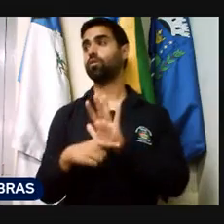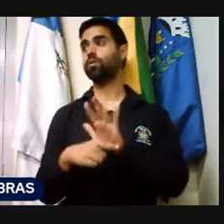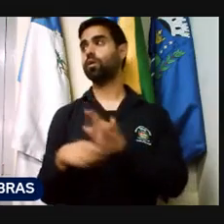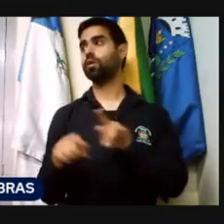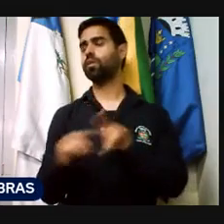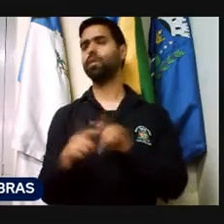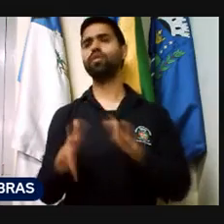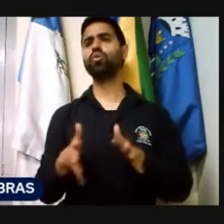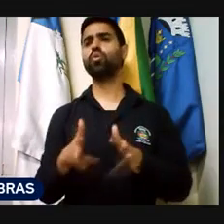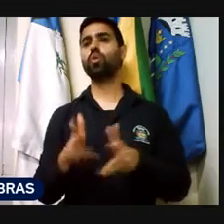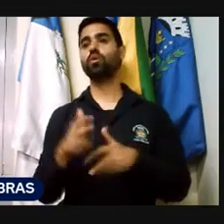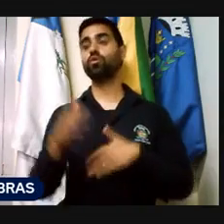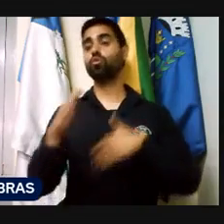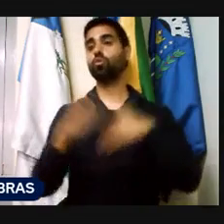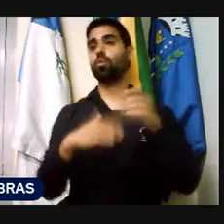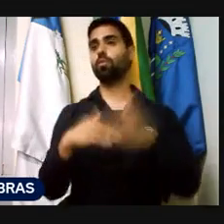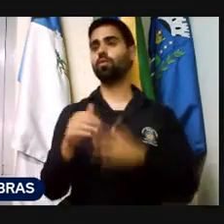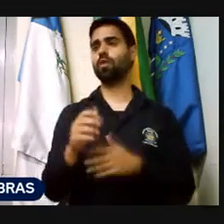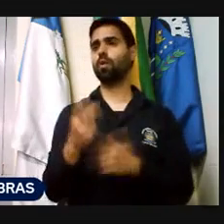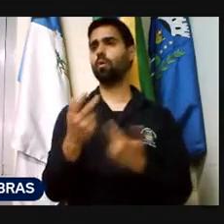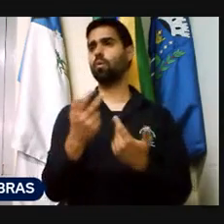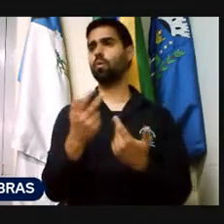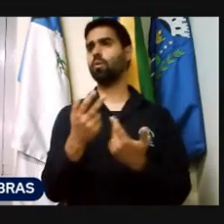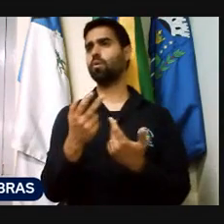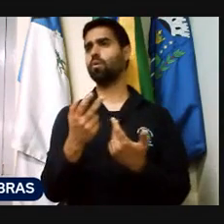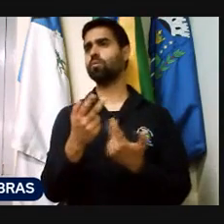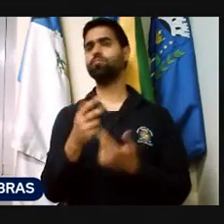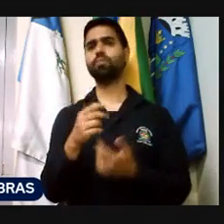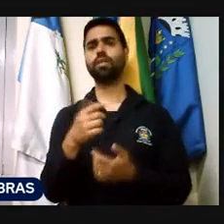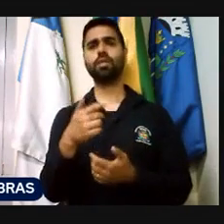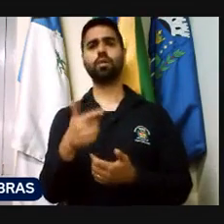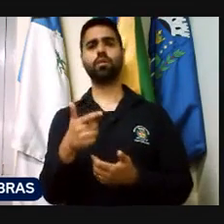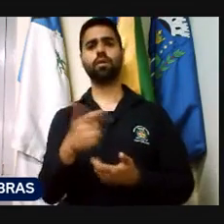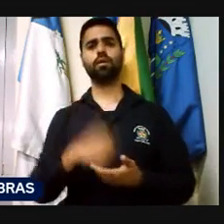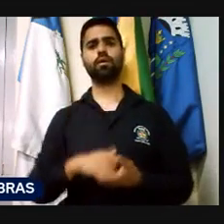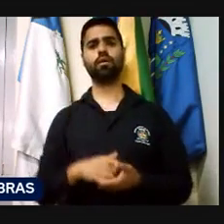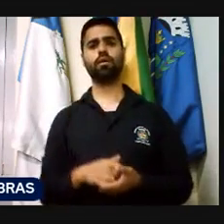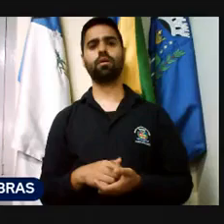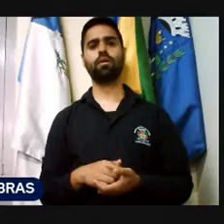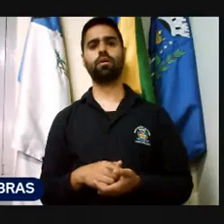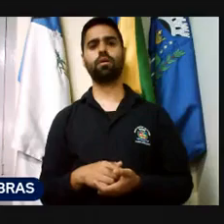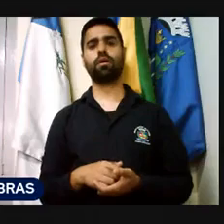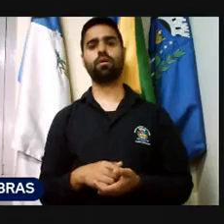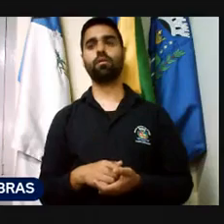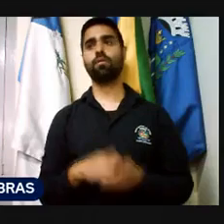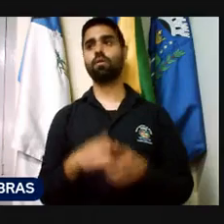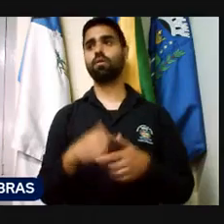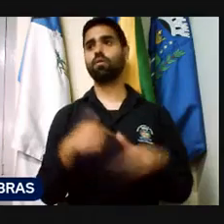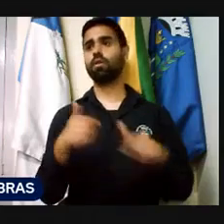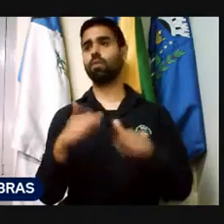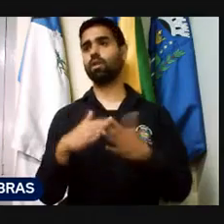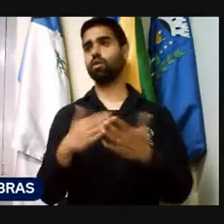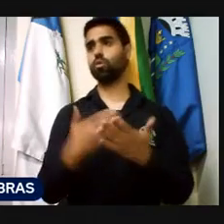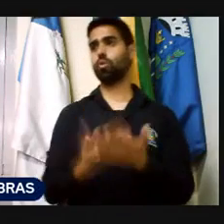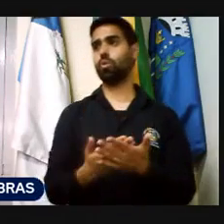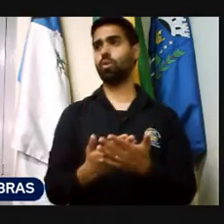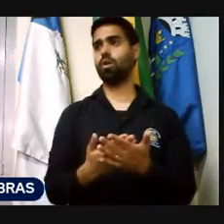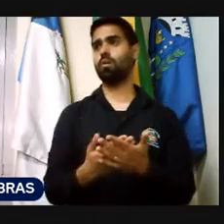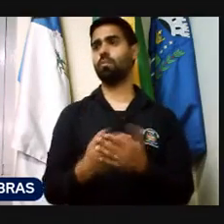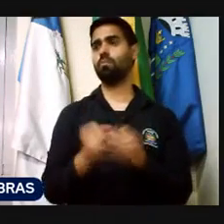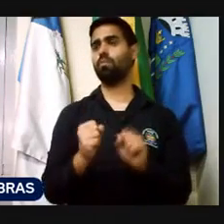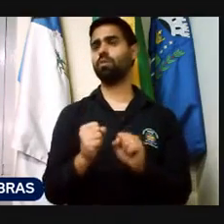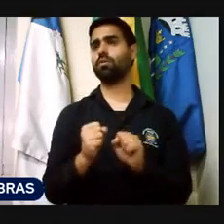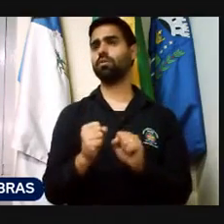de todos os profissionais, mesmo que não se encontra em atividade escolar, seja desviado de função